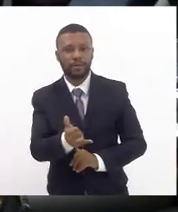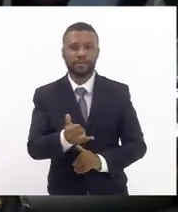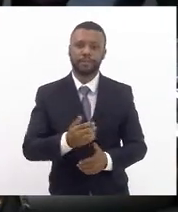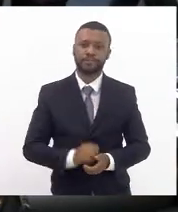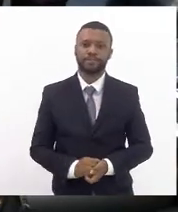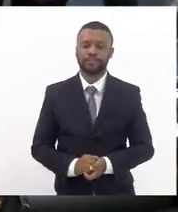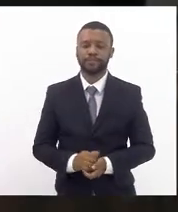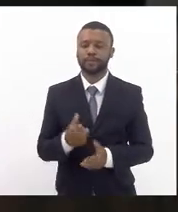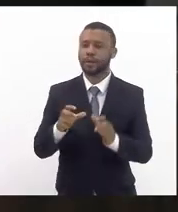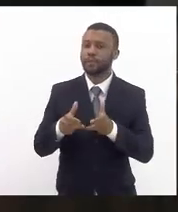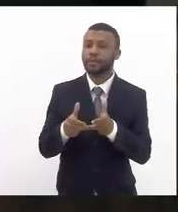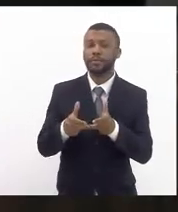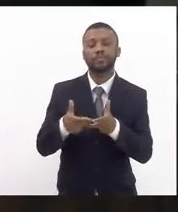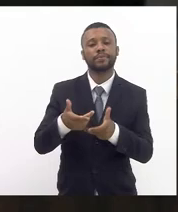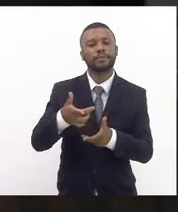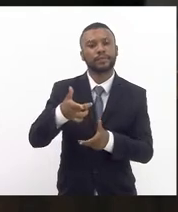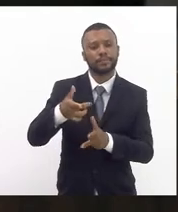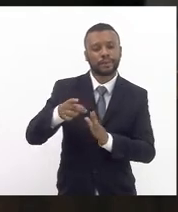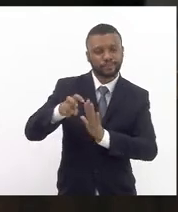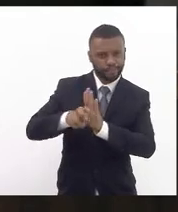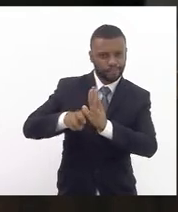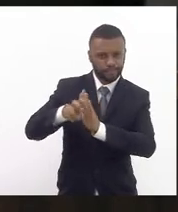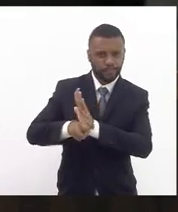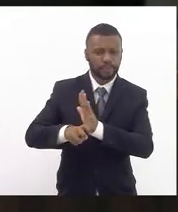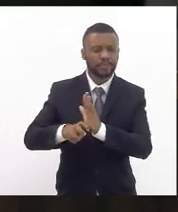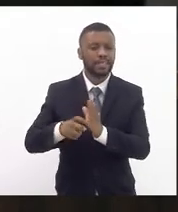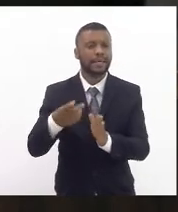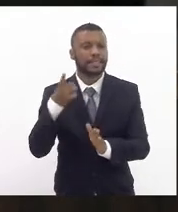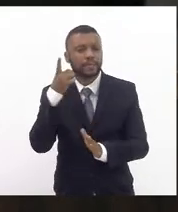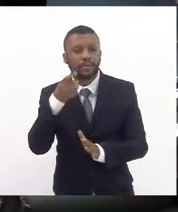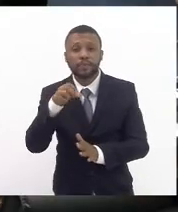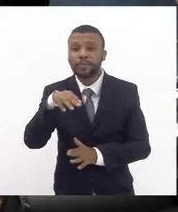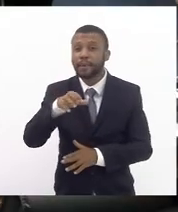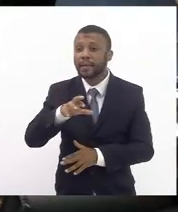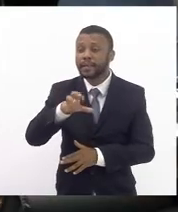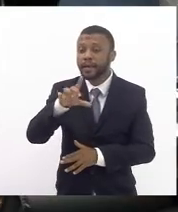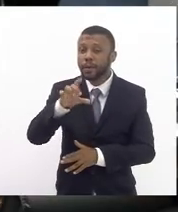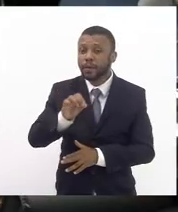Pela Comissão da Pessoa com Deficiência, deputado Marcelo Cabeleireiro.